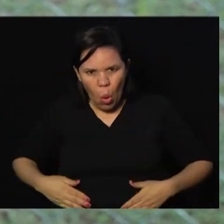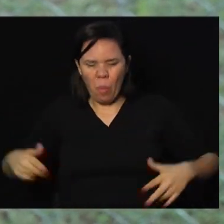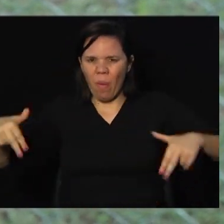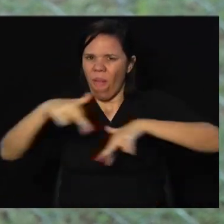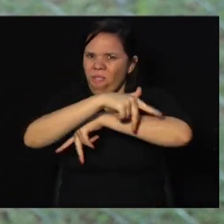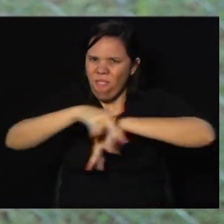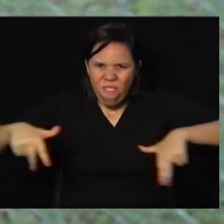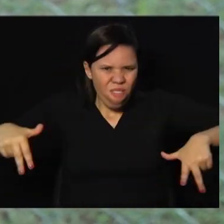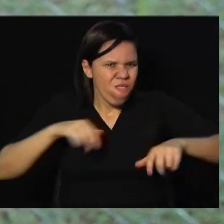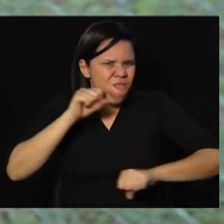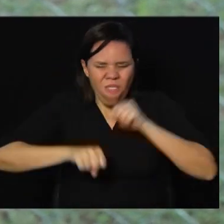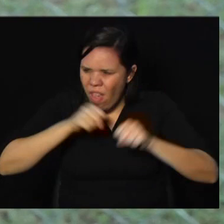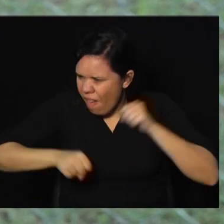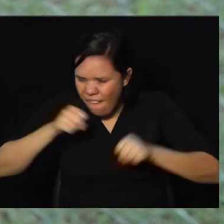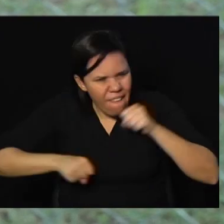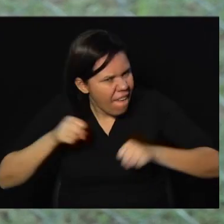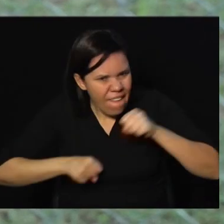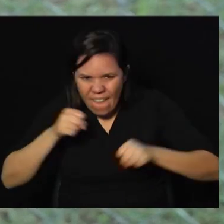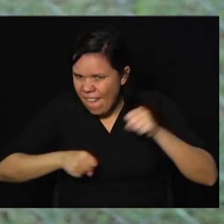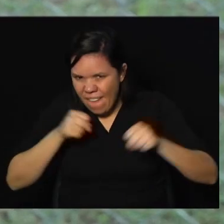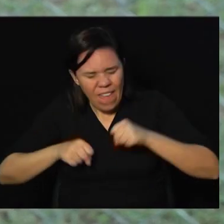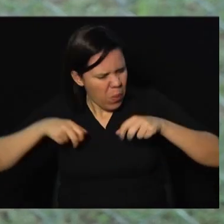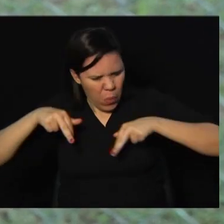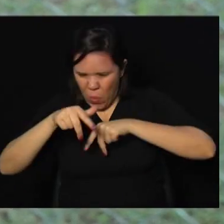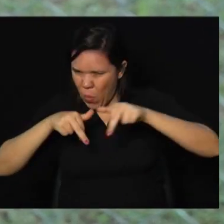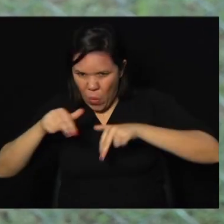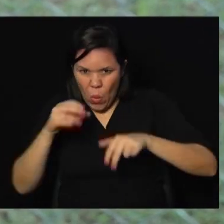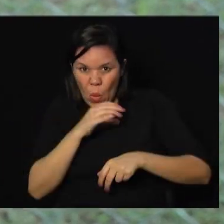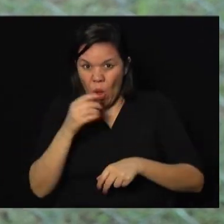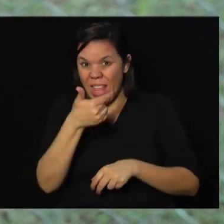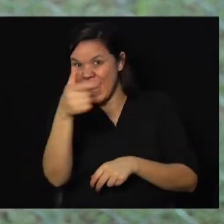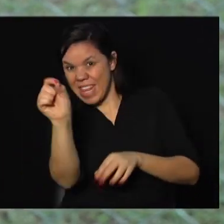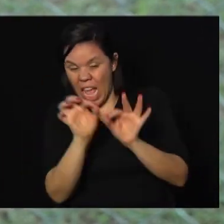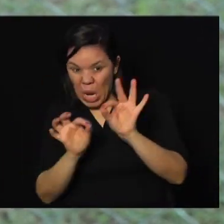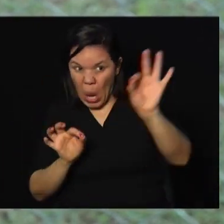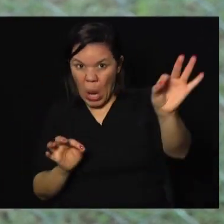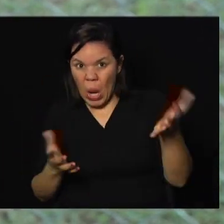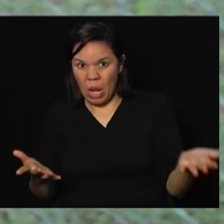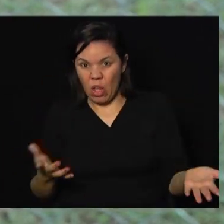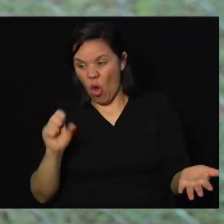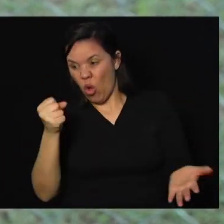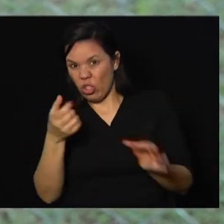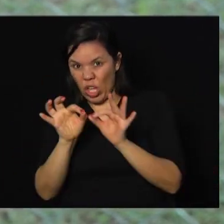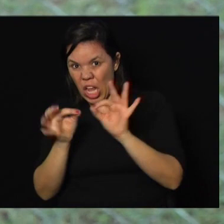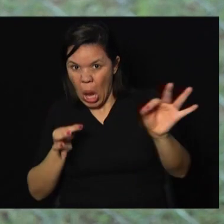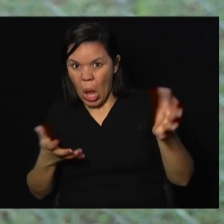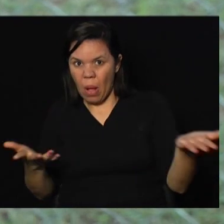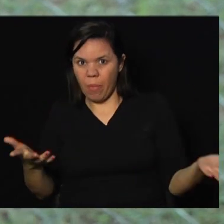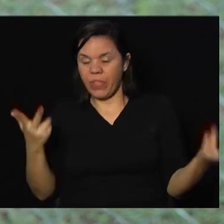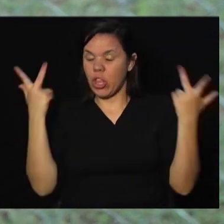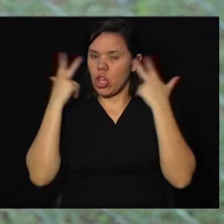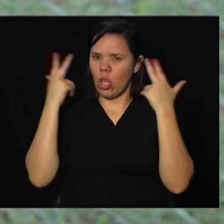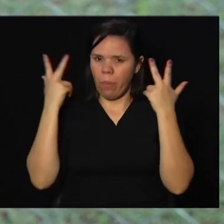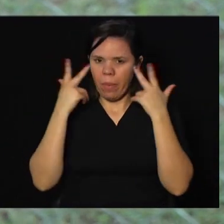caminhadas, né, corrida de maratona, vamos dizer assim, né, de 10 km, 11 km, 8 km, era normal. Nas